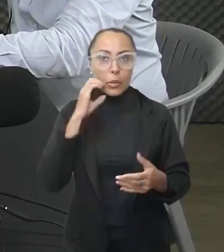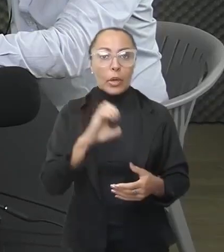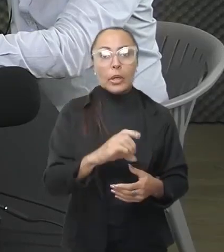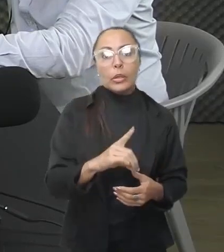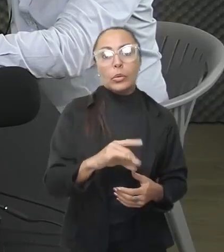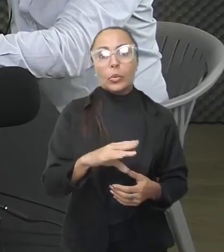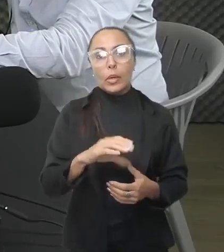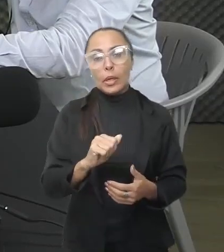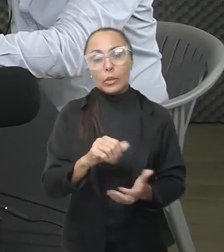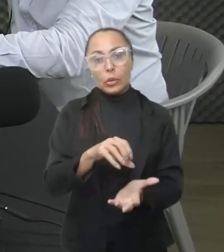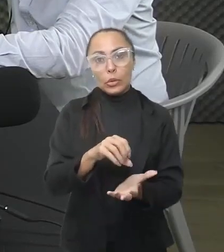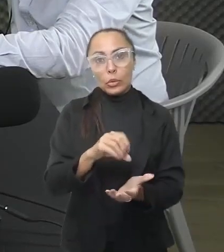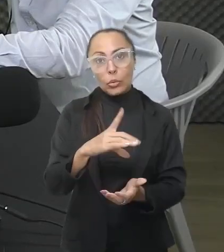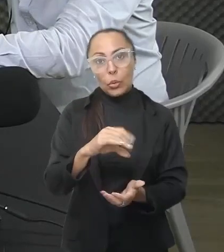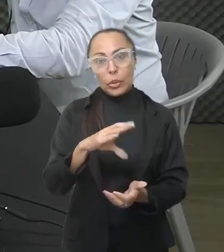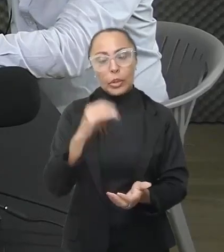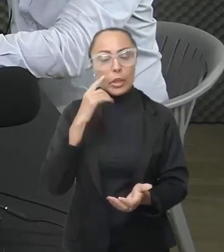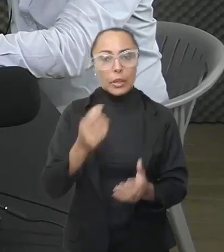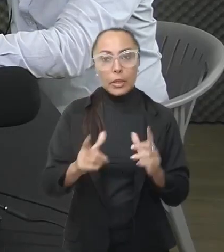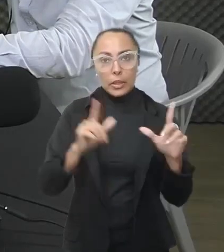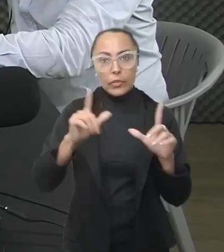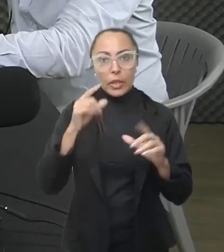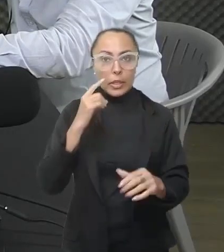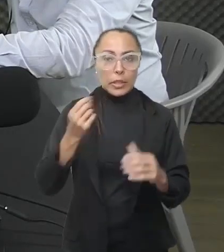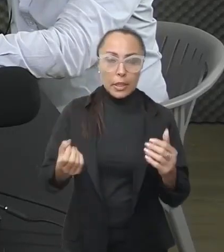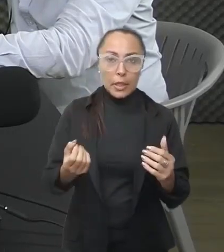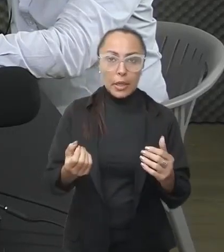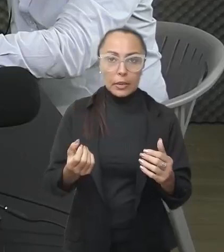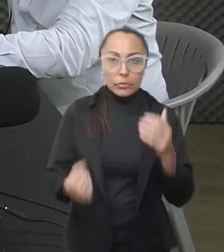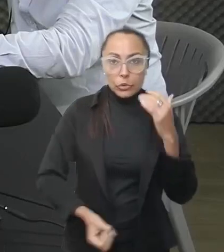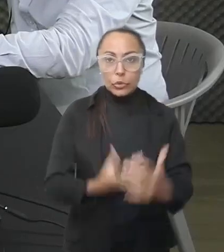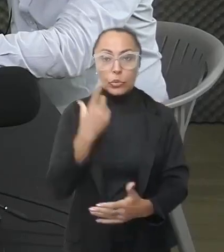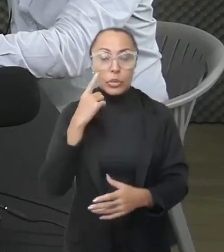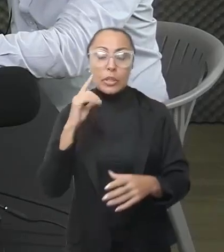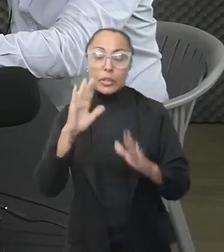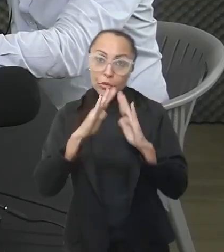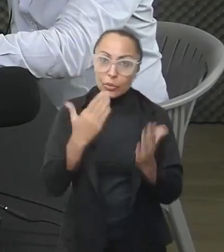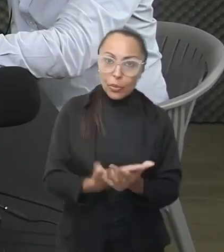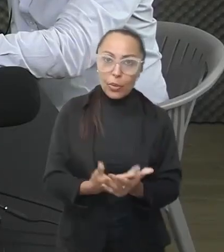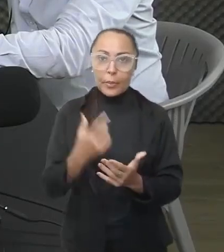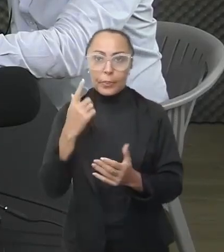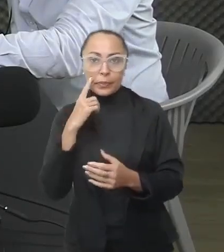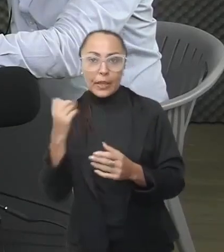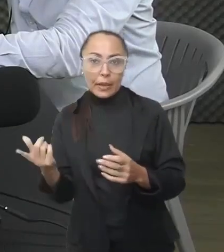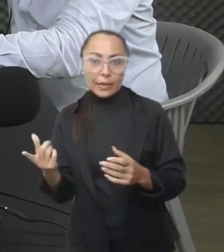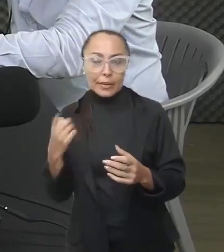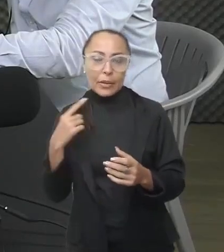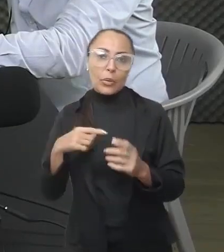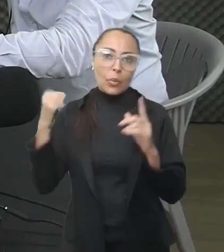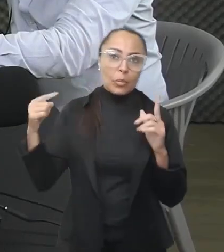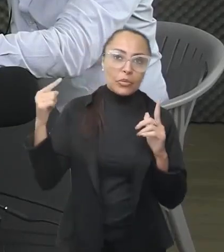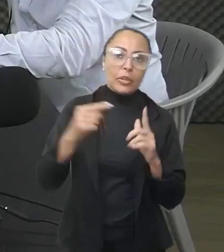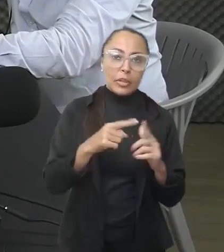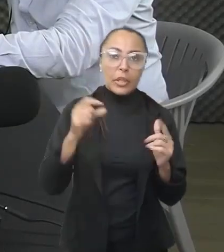uma TV que ela nasce dentro de uma escola, ela é voltada inicialmente com esse intuito